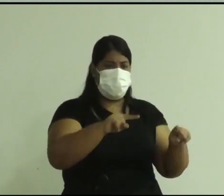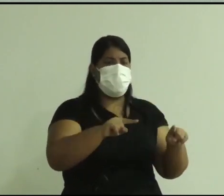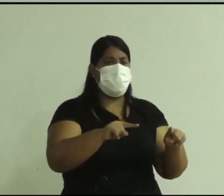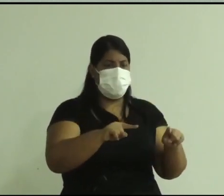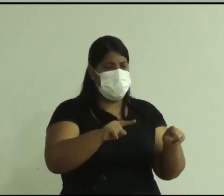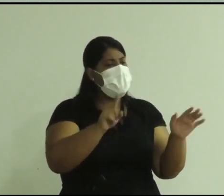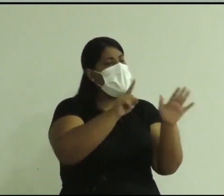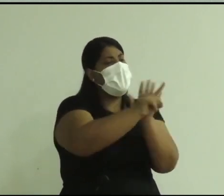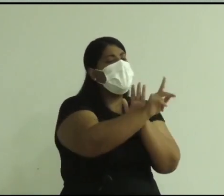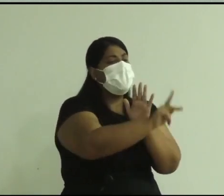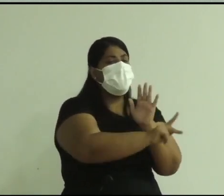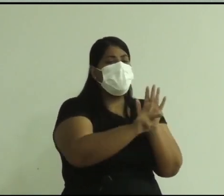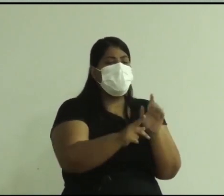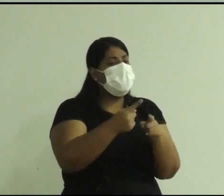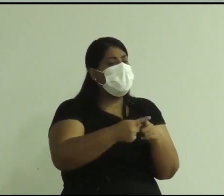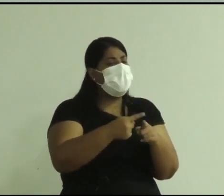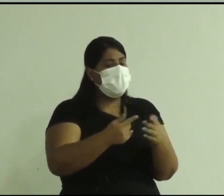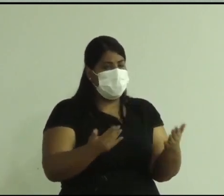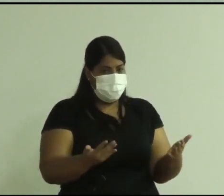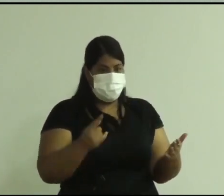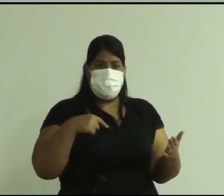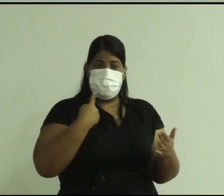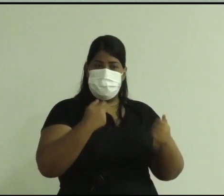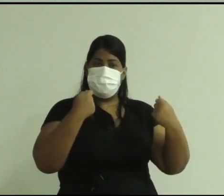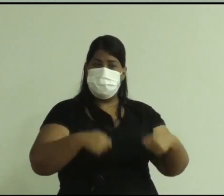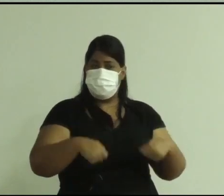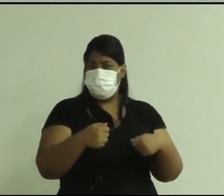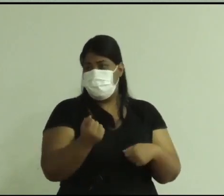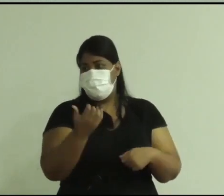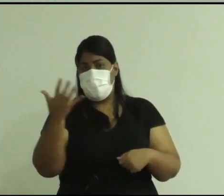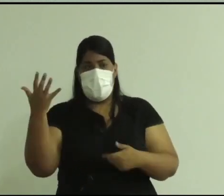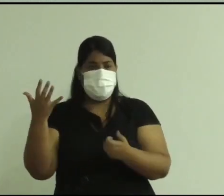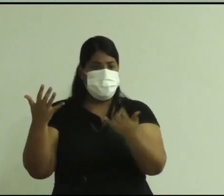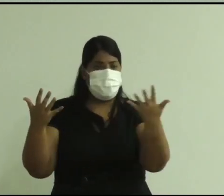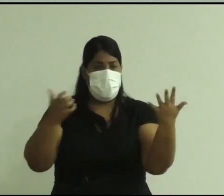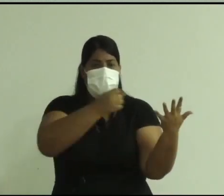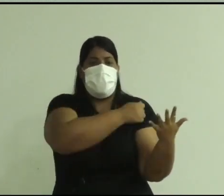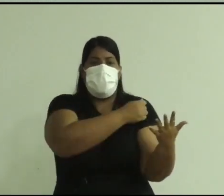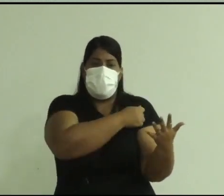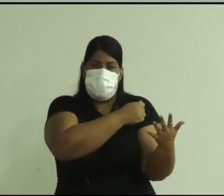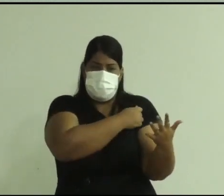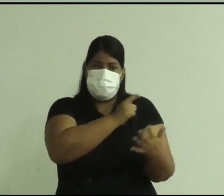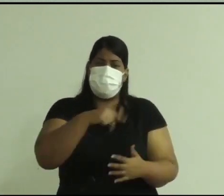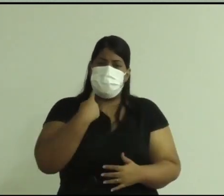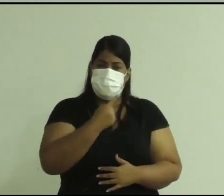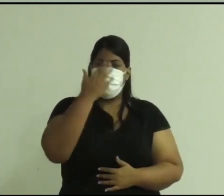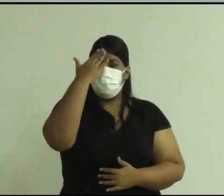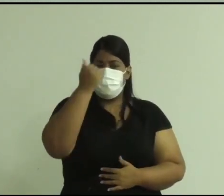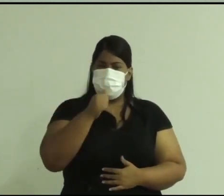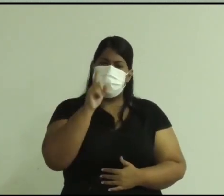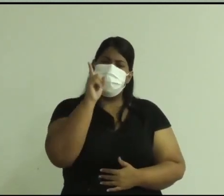E questiona o professor. A gente precisa de vários estudantes assim. Mesmo sabendo, cacica,